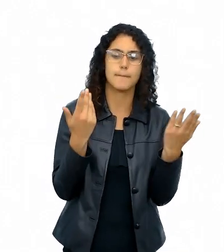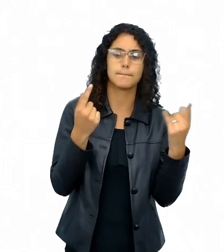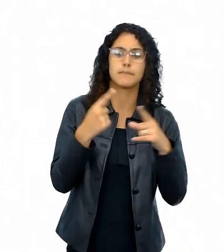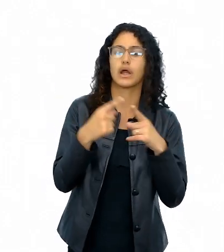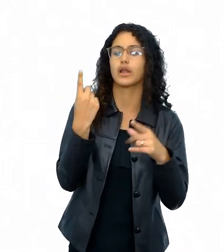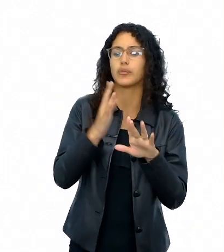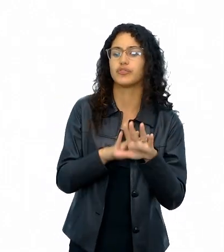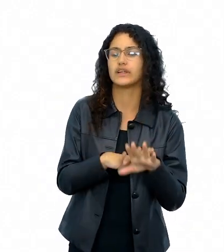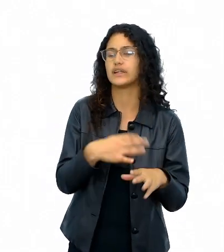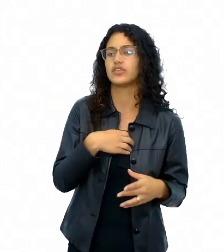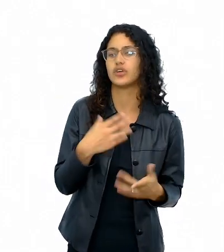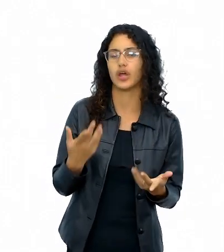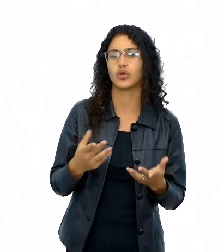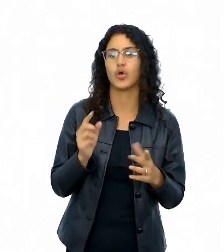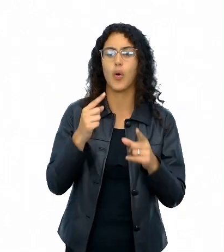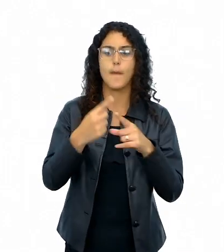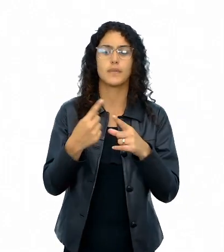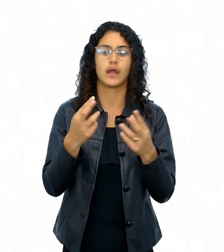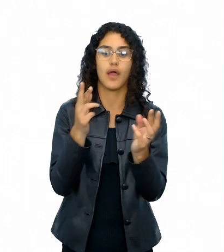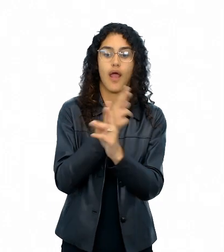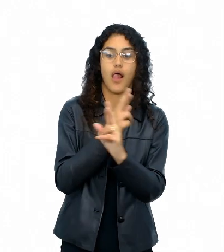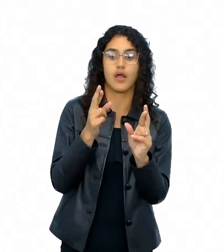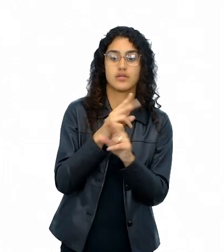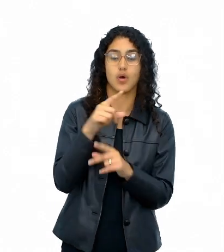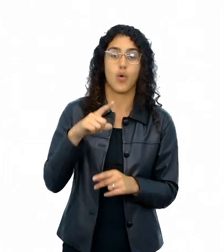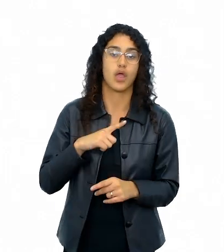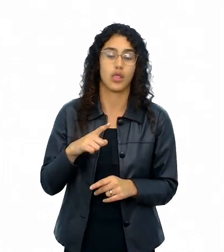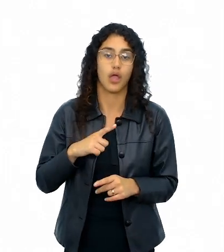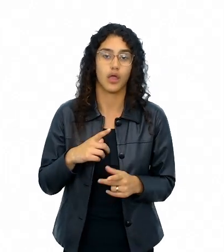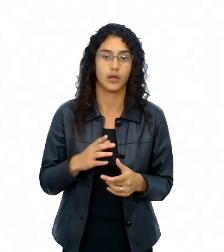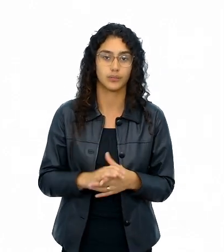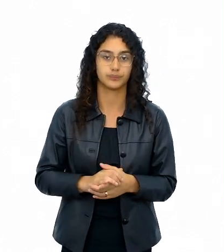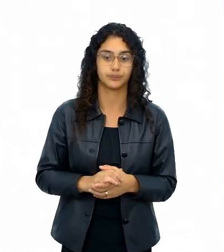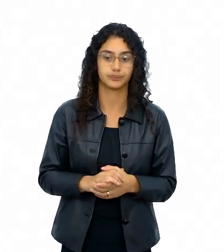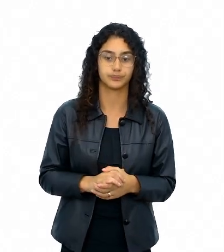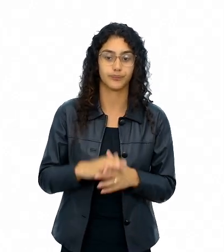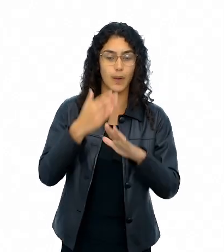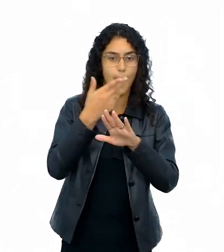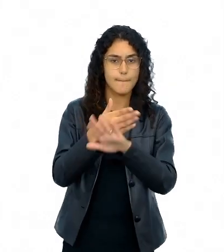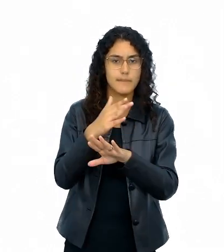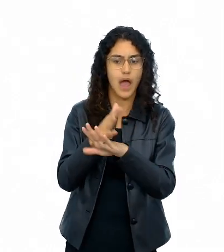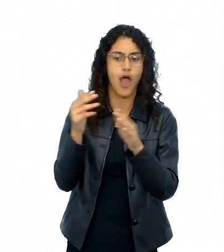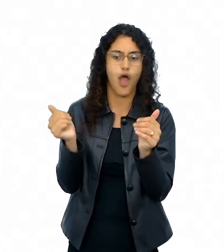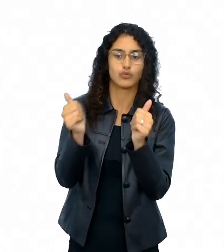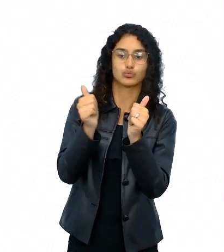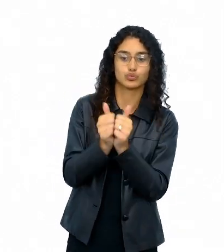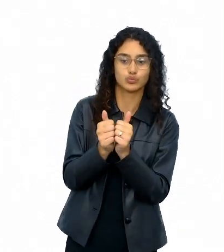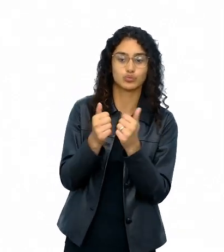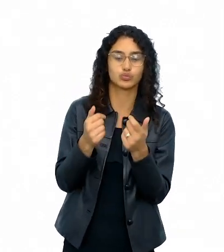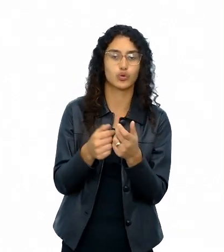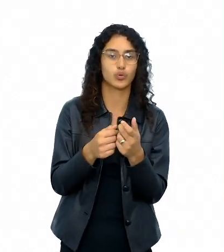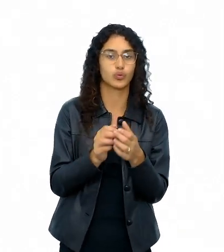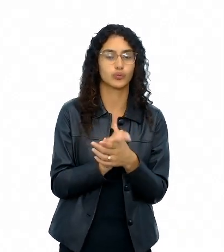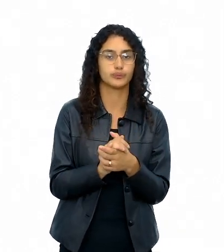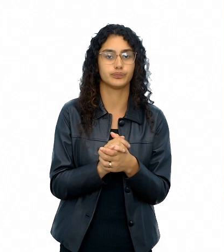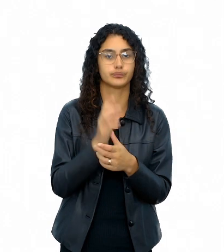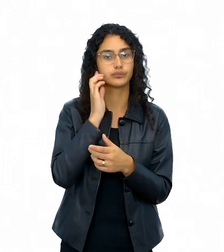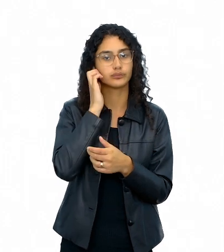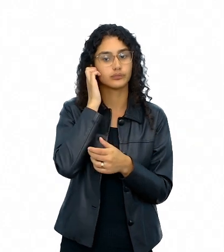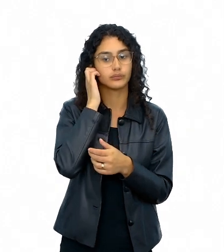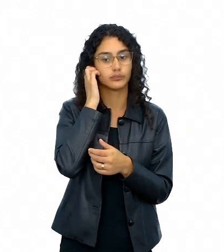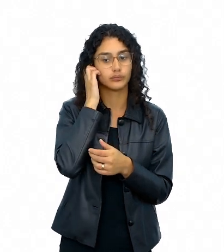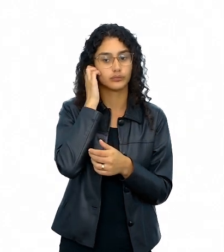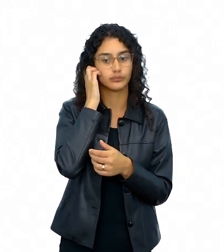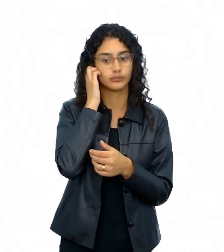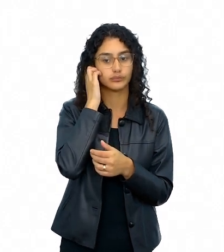gente está fazendo esse experimento, né? Qual que será a relação dessa prática com a pressão atmosférica? Né? De uma